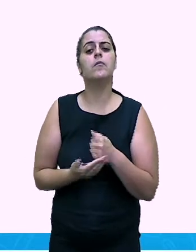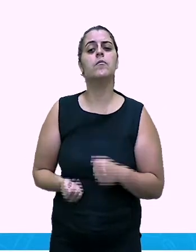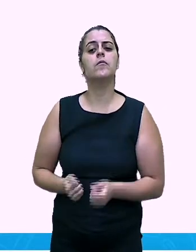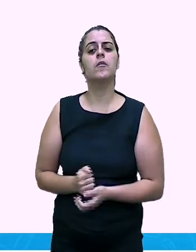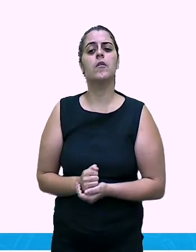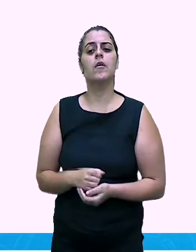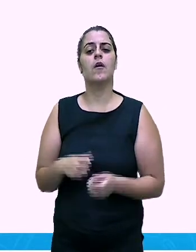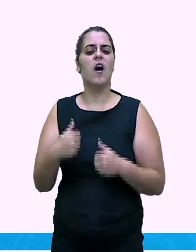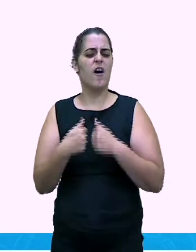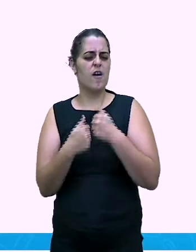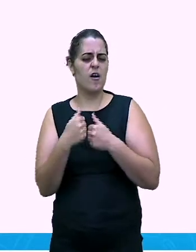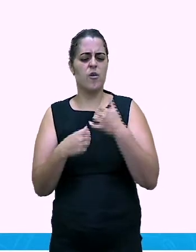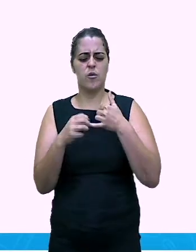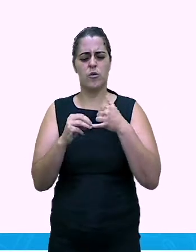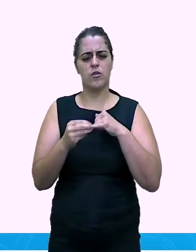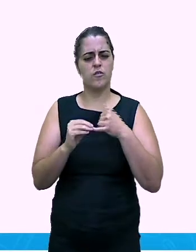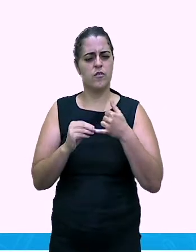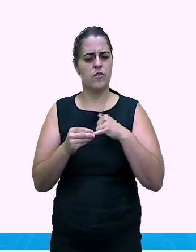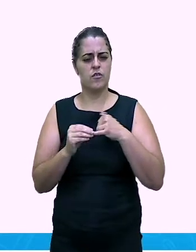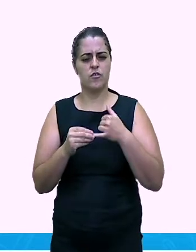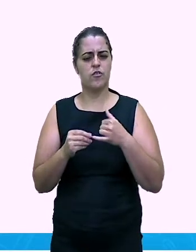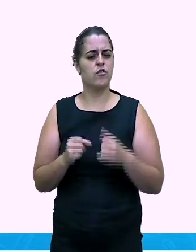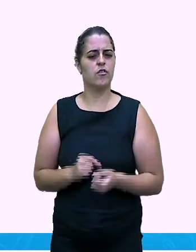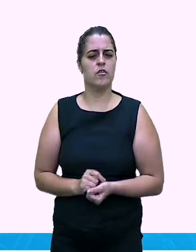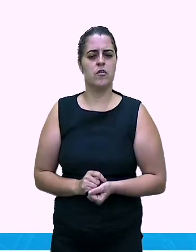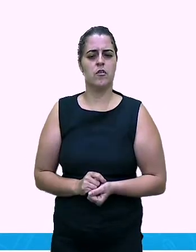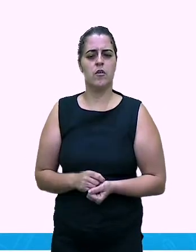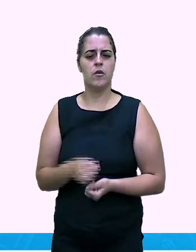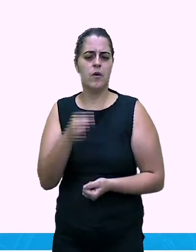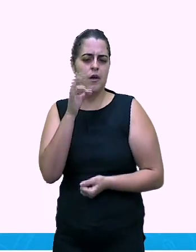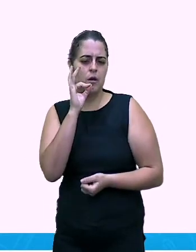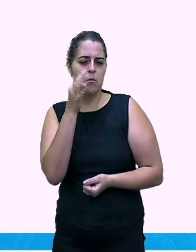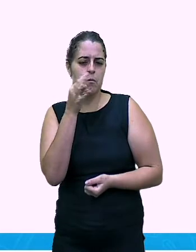né? Arroz, feijão, produtos